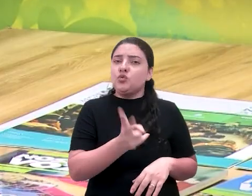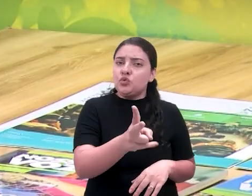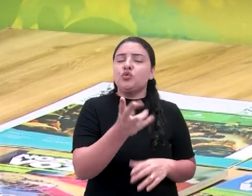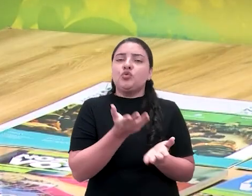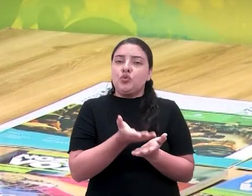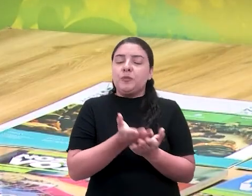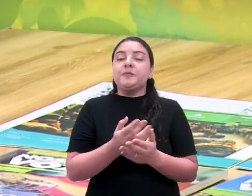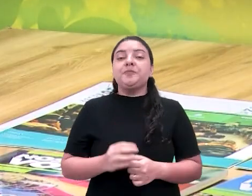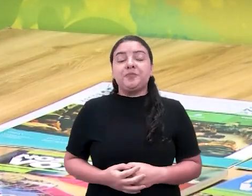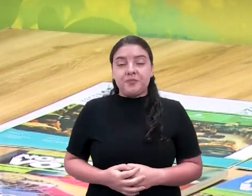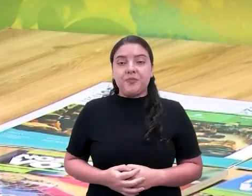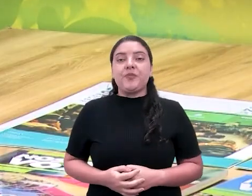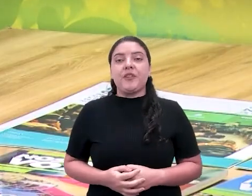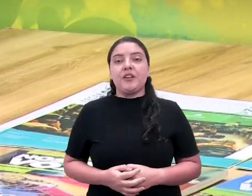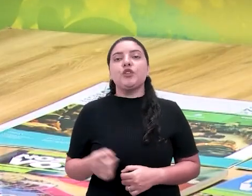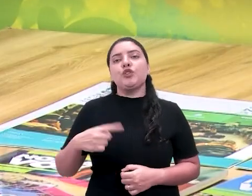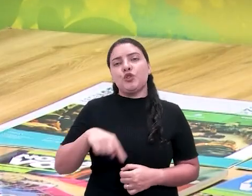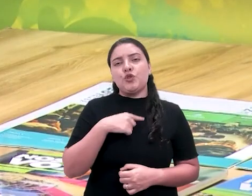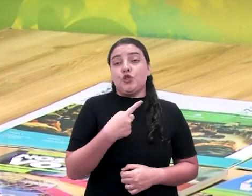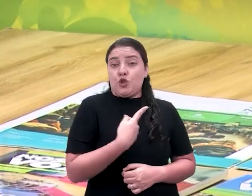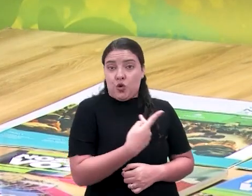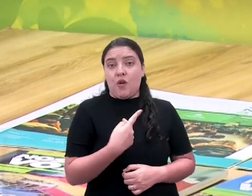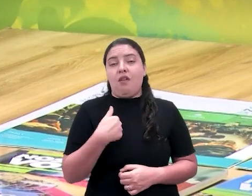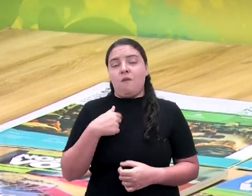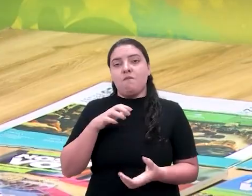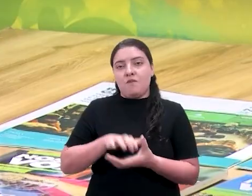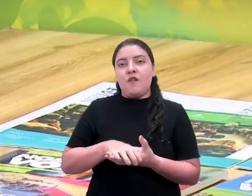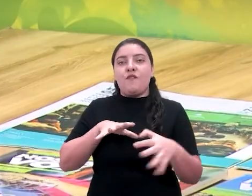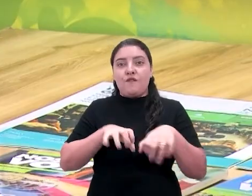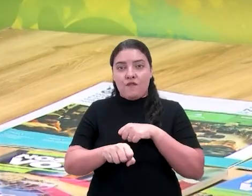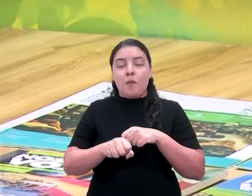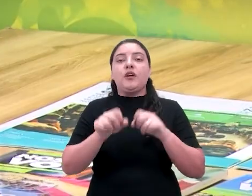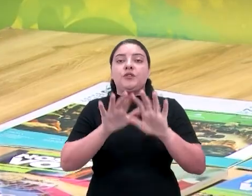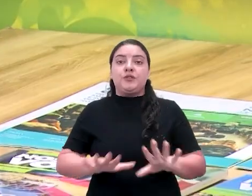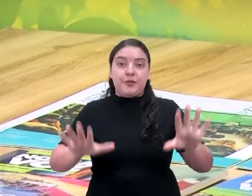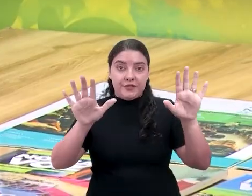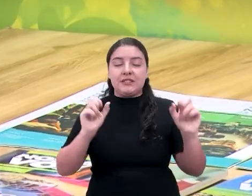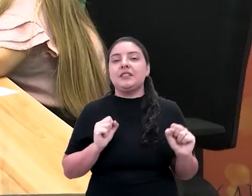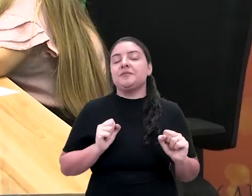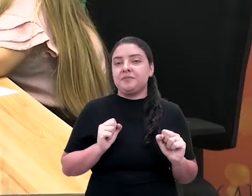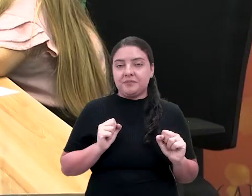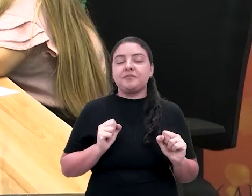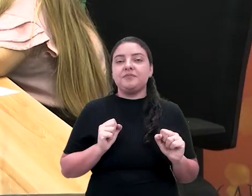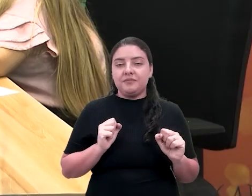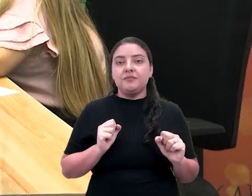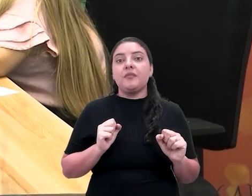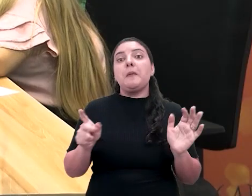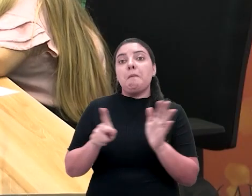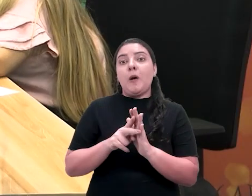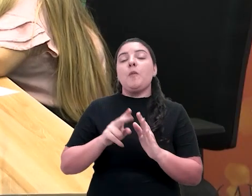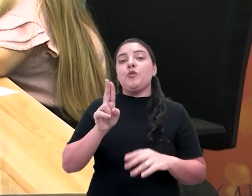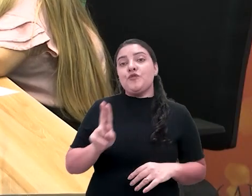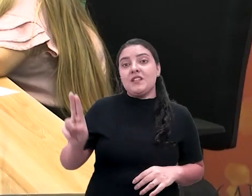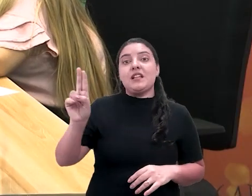continuarem estudando. Então, nós dois somos formados pela Universidade Federal do Ceará. Que massa. Né? Na universidade